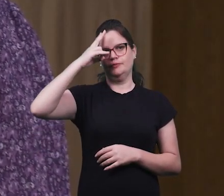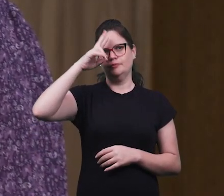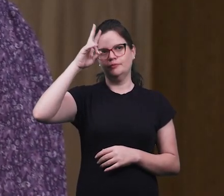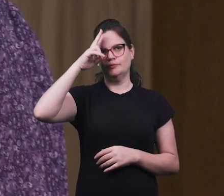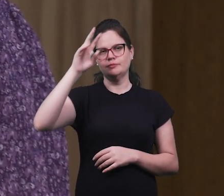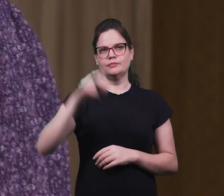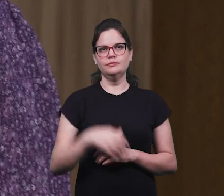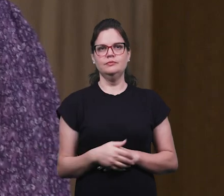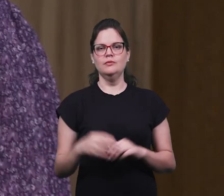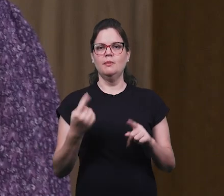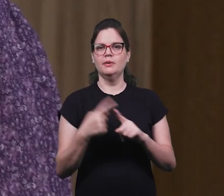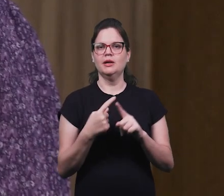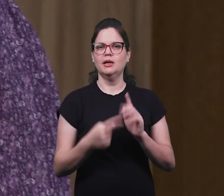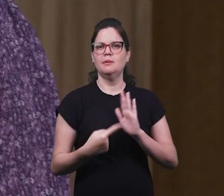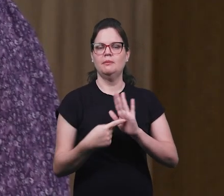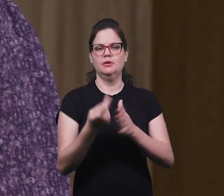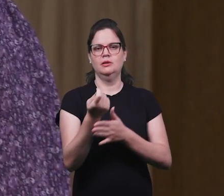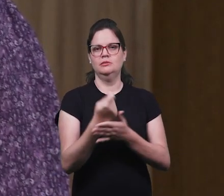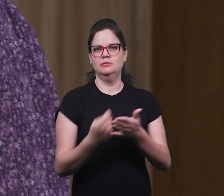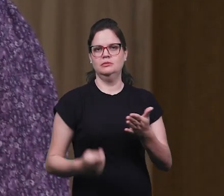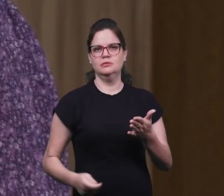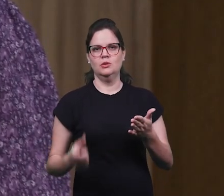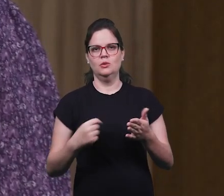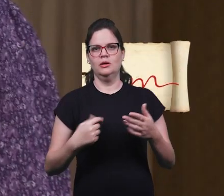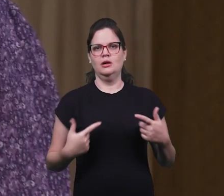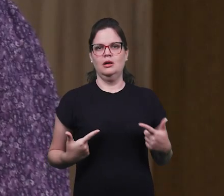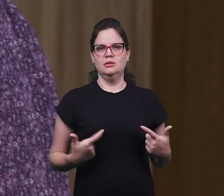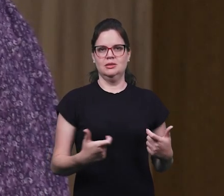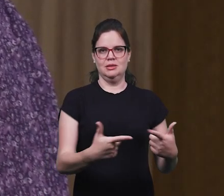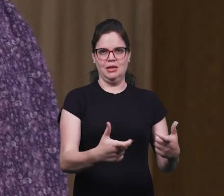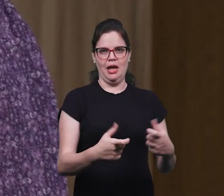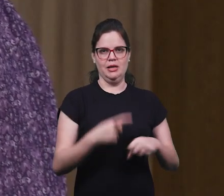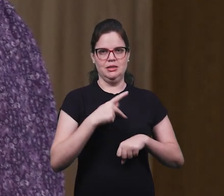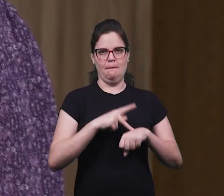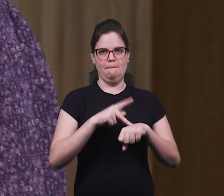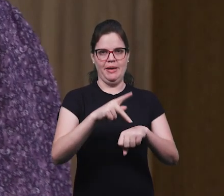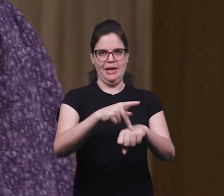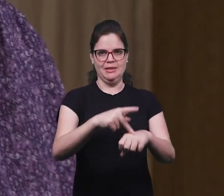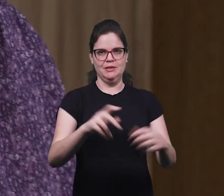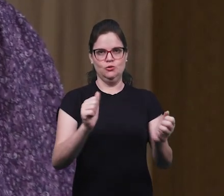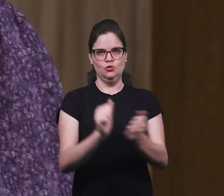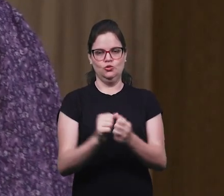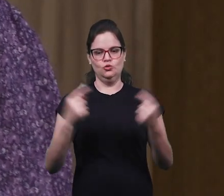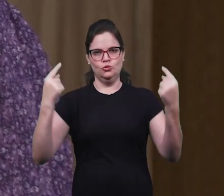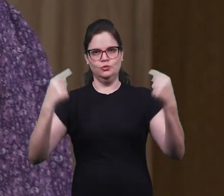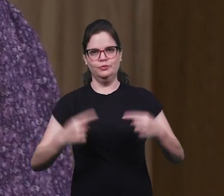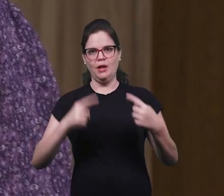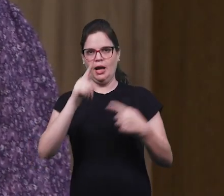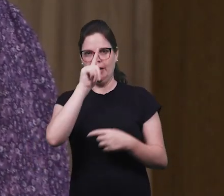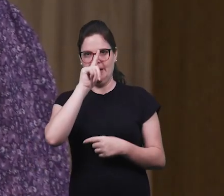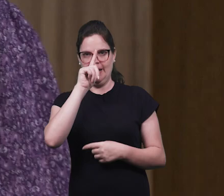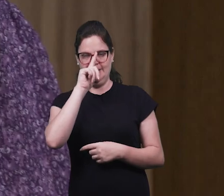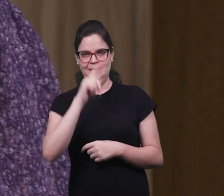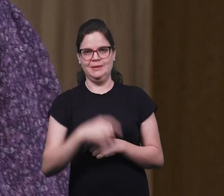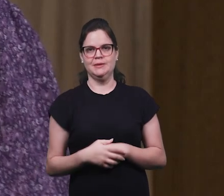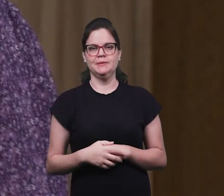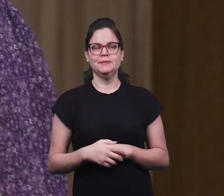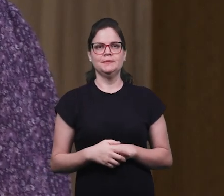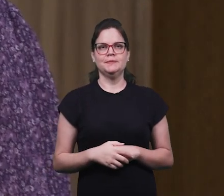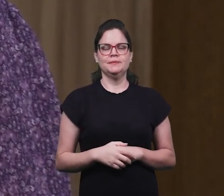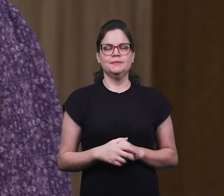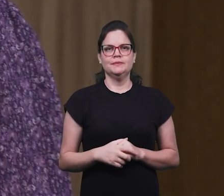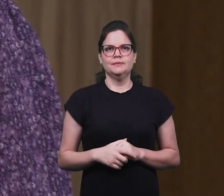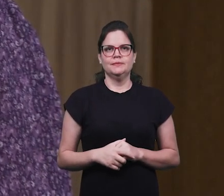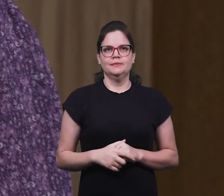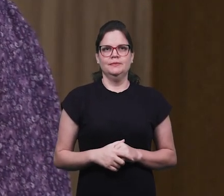ele narrou as guerras da Pérsia com a Grécia. Então, ele tinha uma